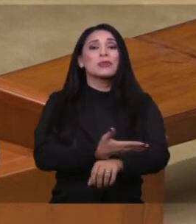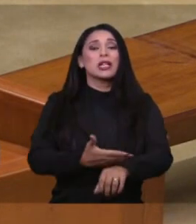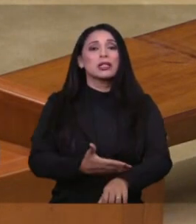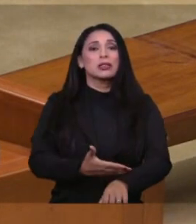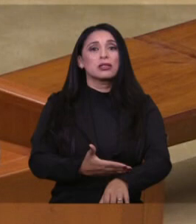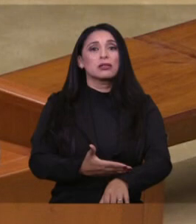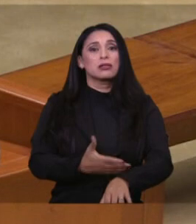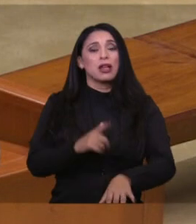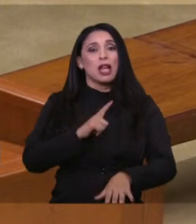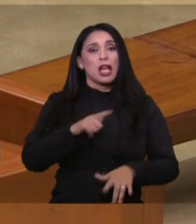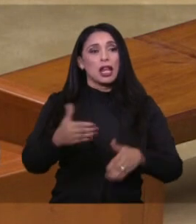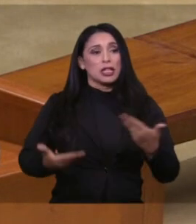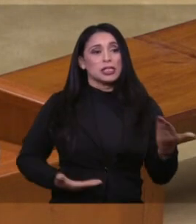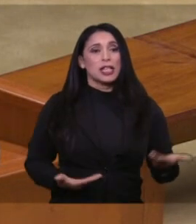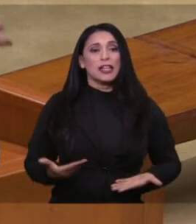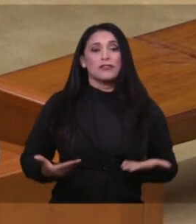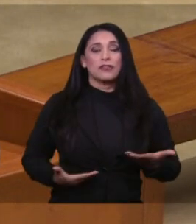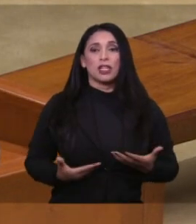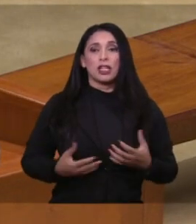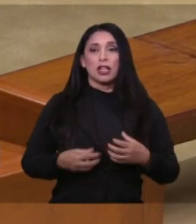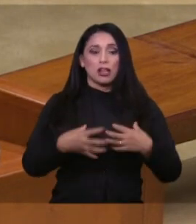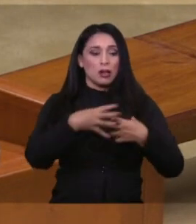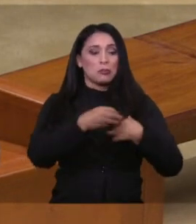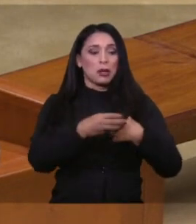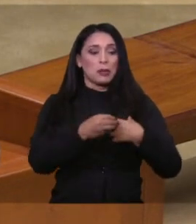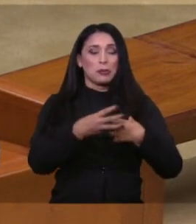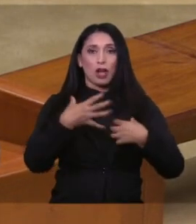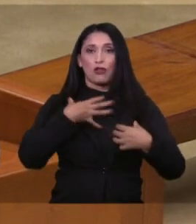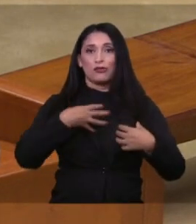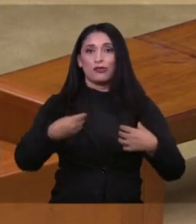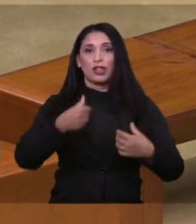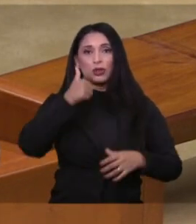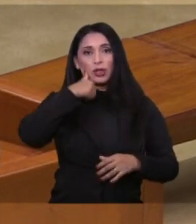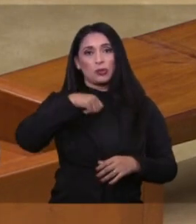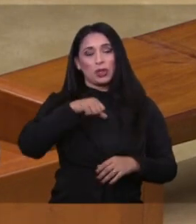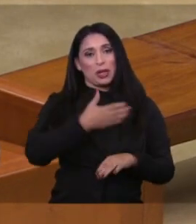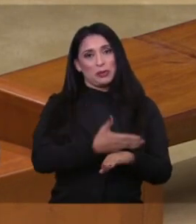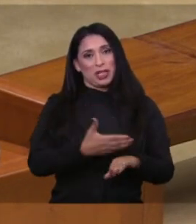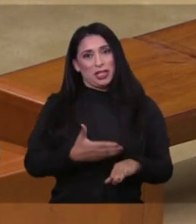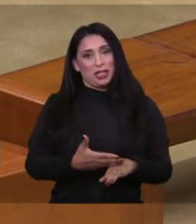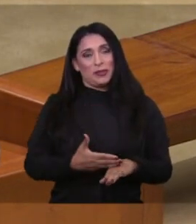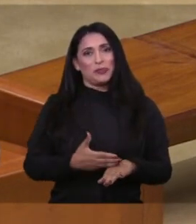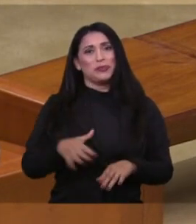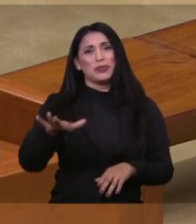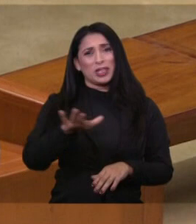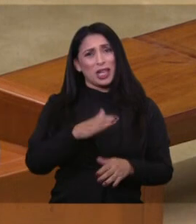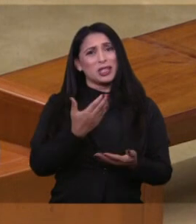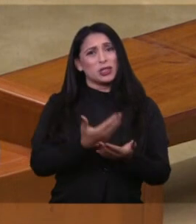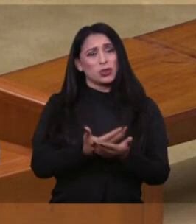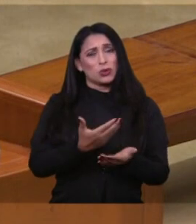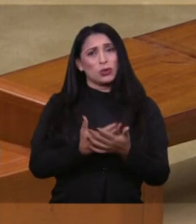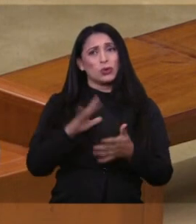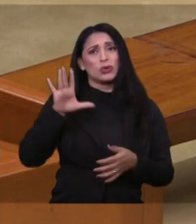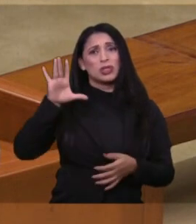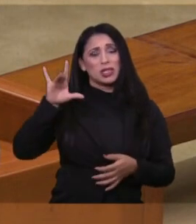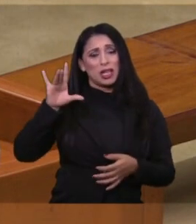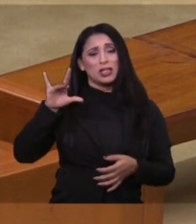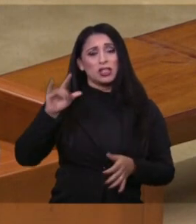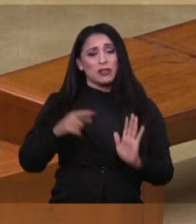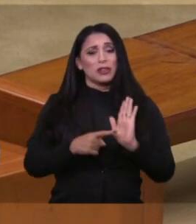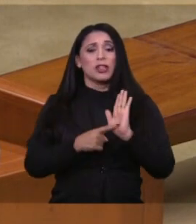lembrar. No âmbito da formação do conhecimento, na comunidade científica, ainda tivemos estudos propagados